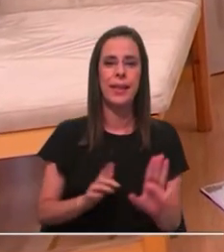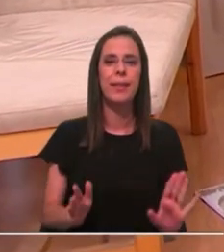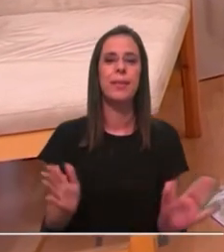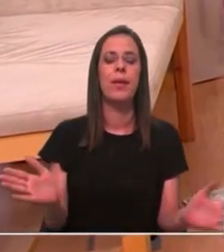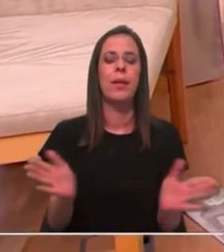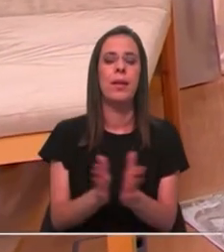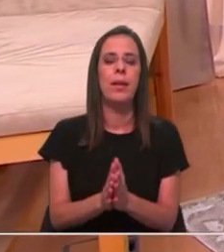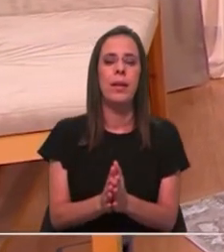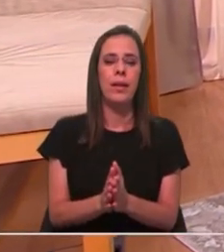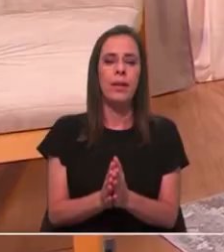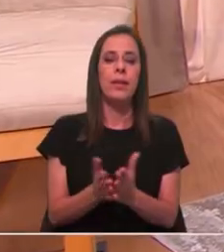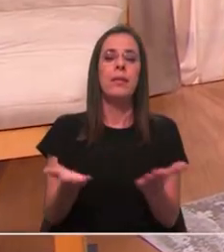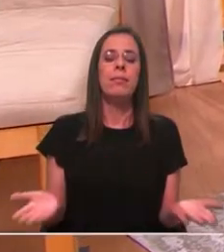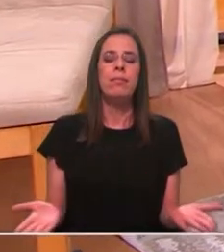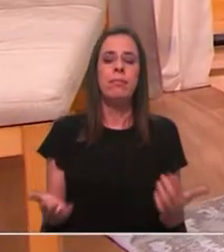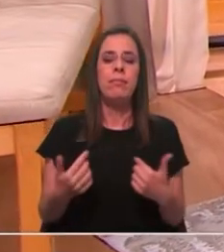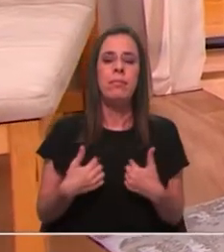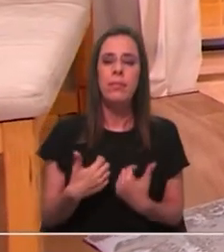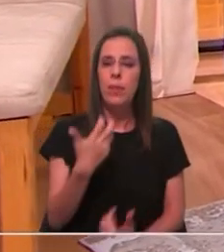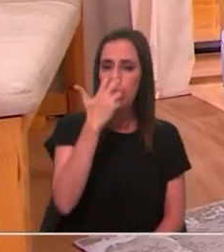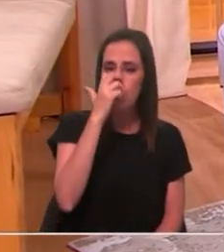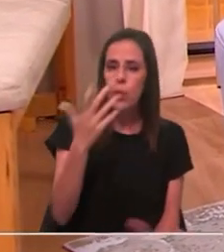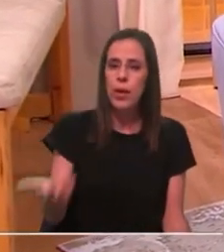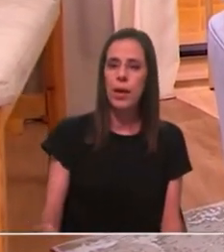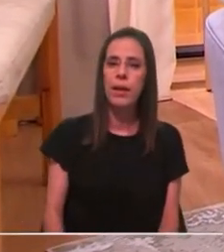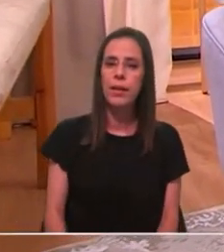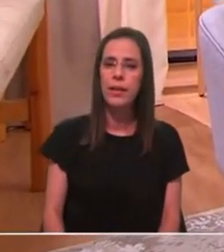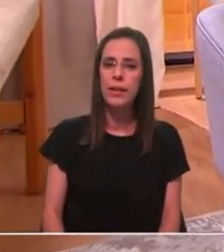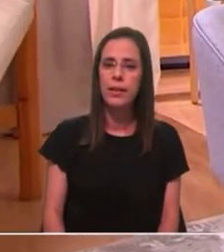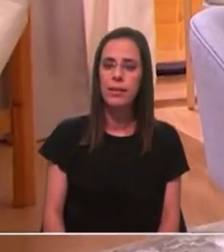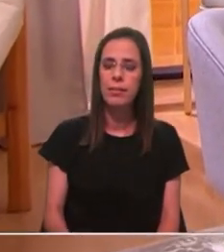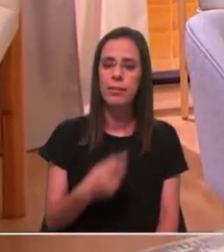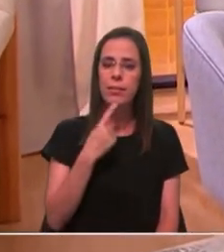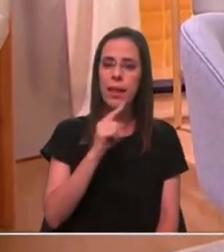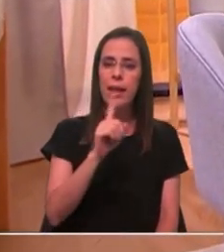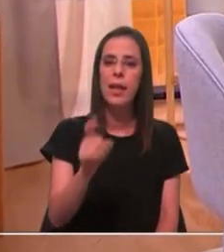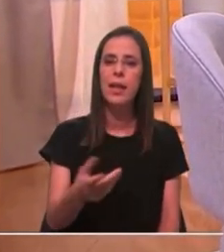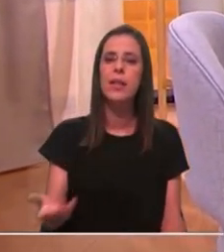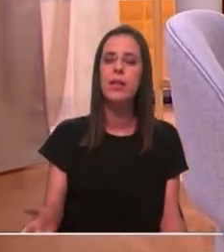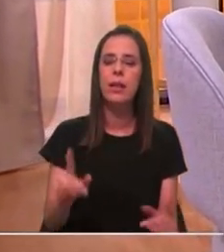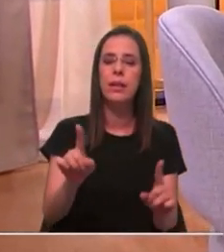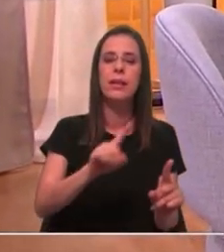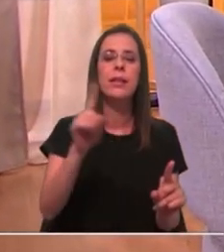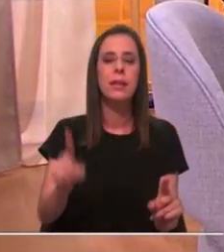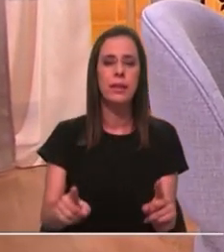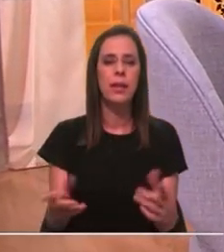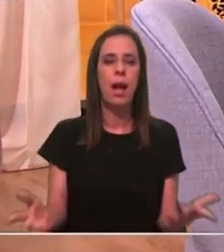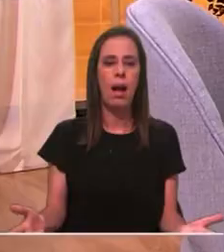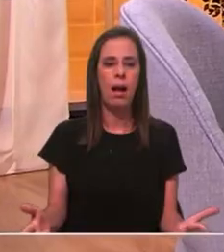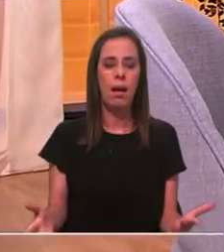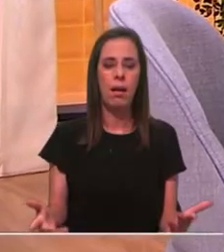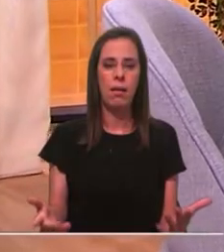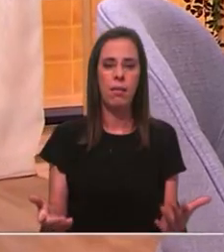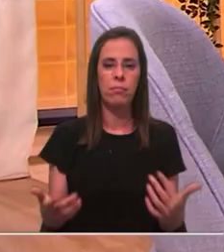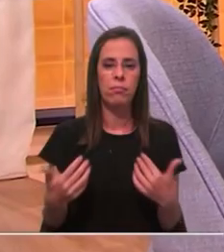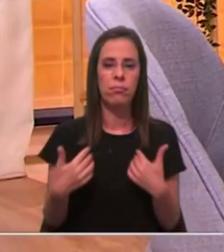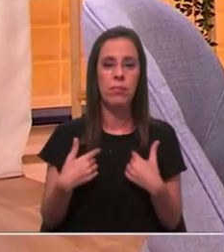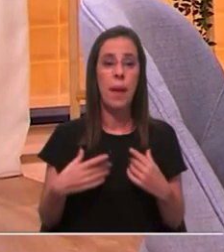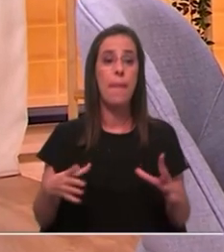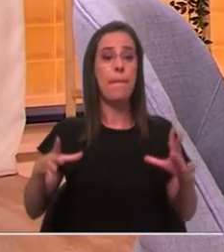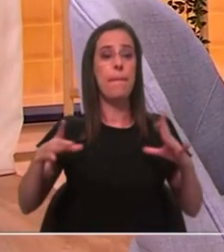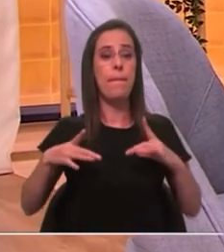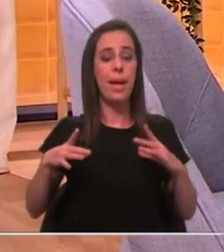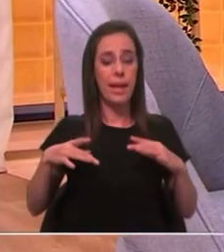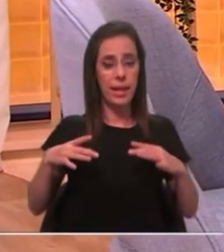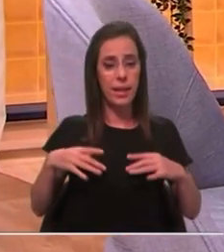Sim. Portanto, também estou muito curiosa com esta questão. Será quando andamos assim, vamos fazer um passeio